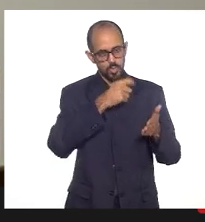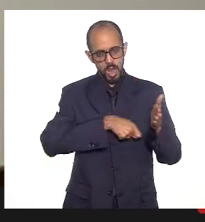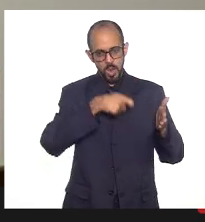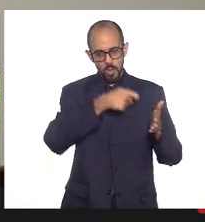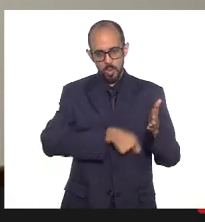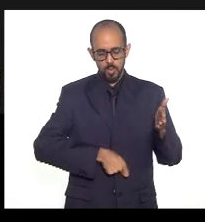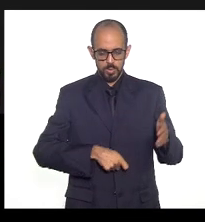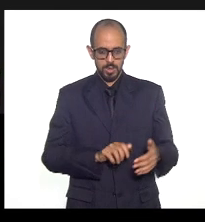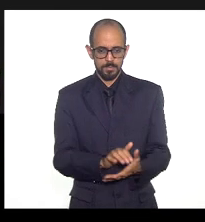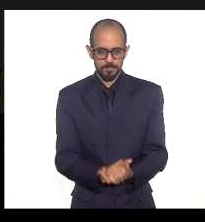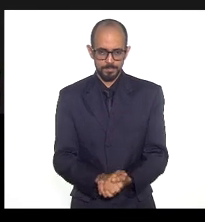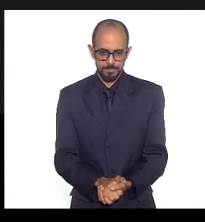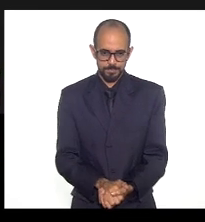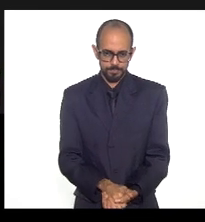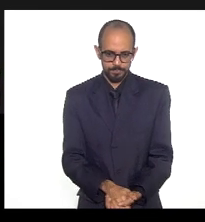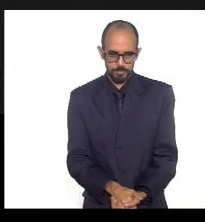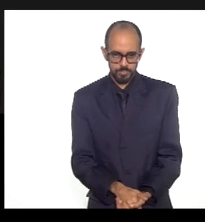dessa pauta.